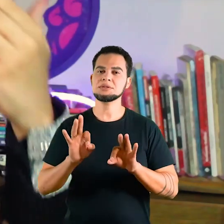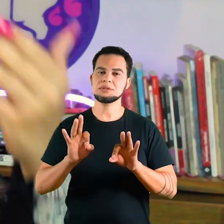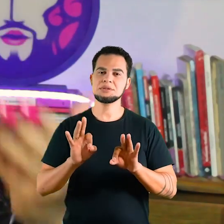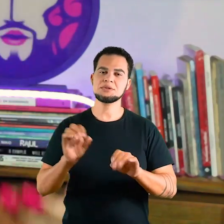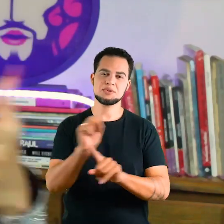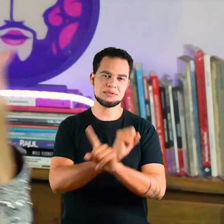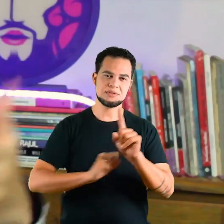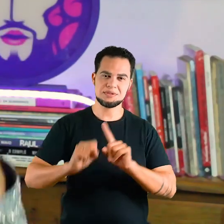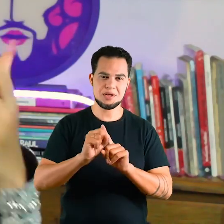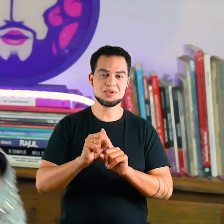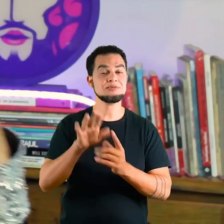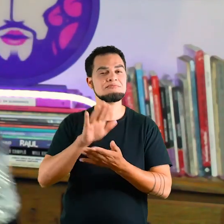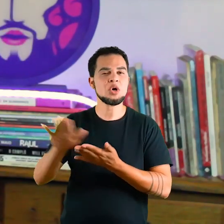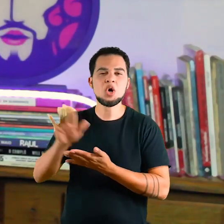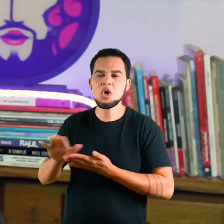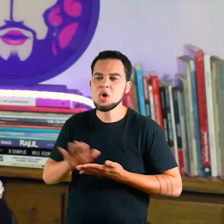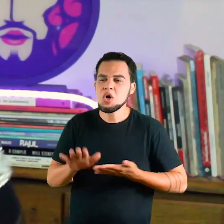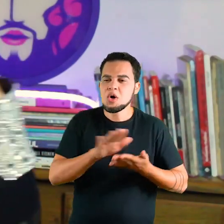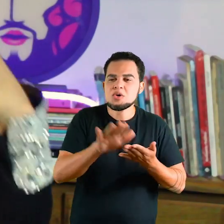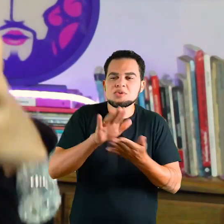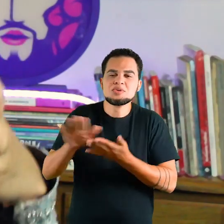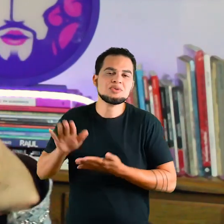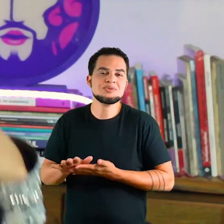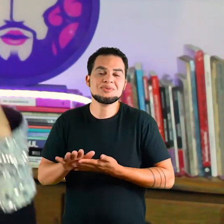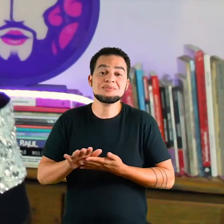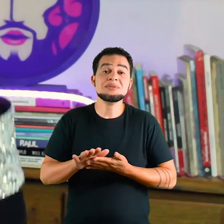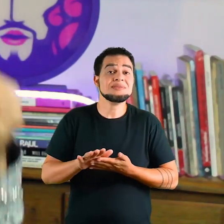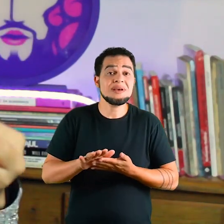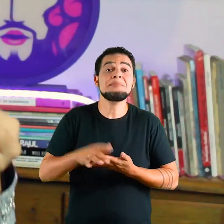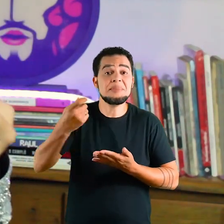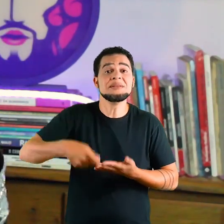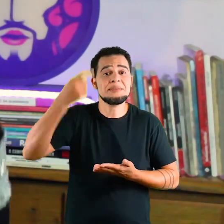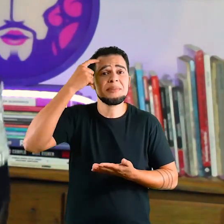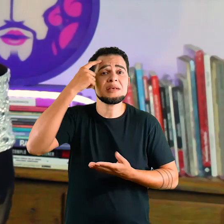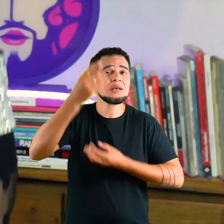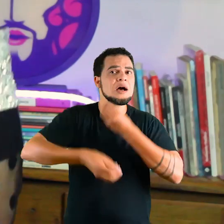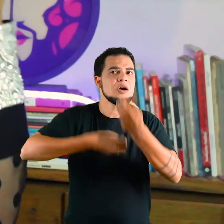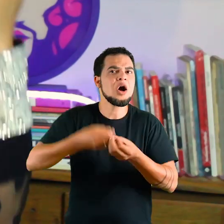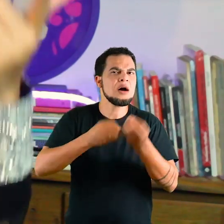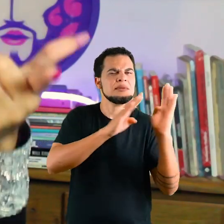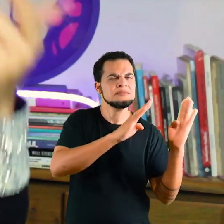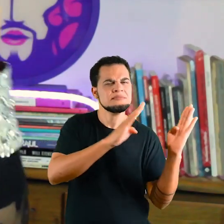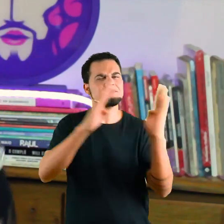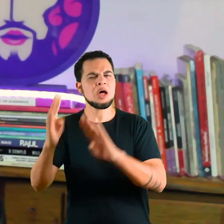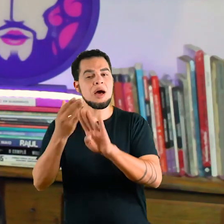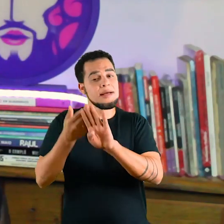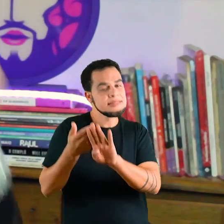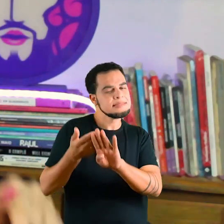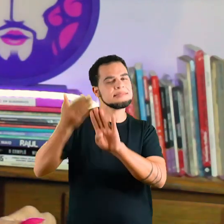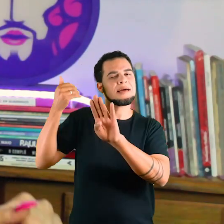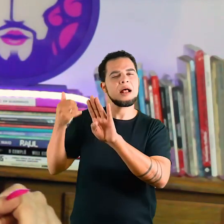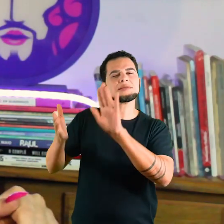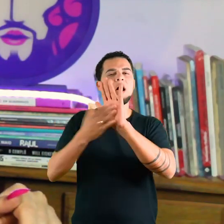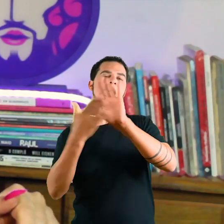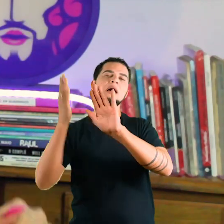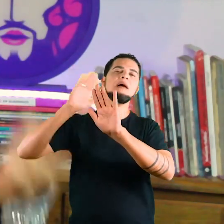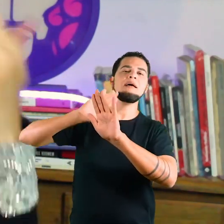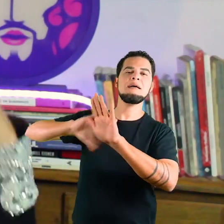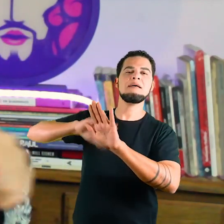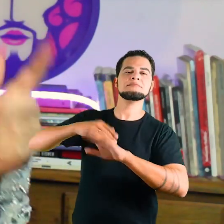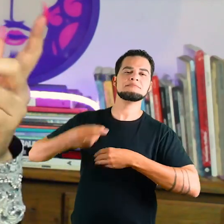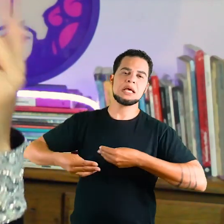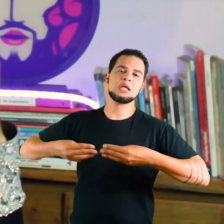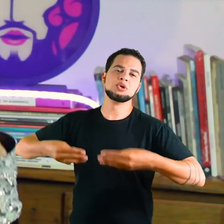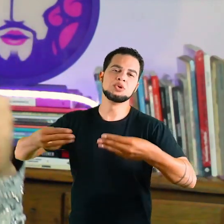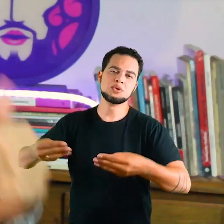ao consumir algo, né, não há como a gente levar em consideração os processos que estão por trás na produção daquela mercadoria.